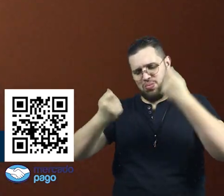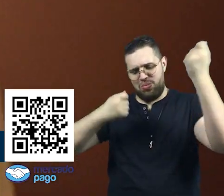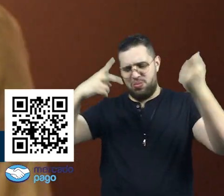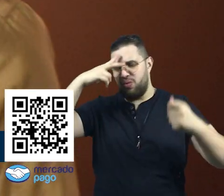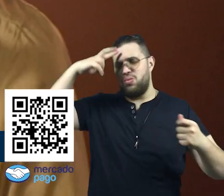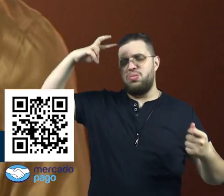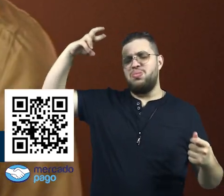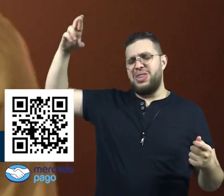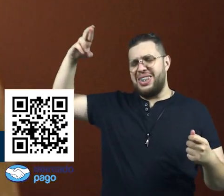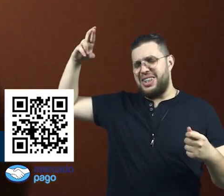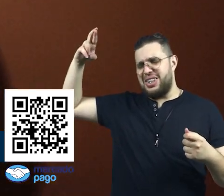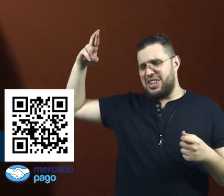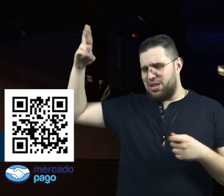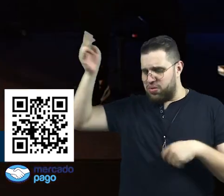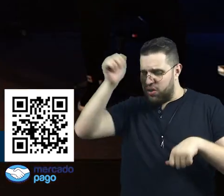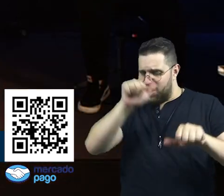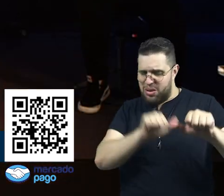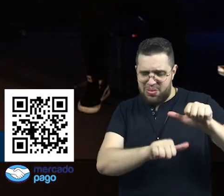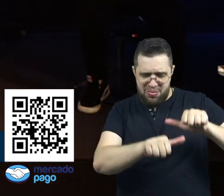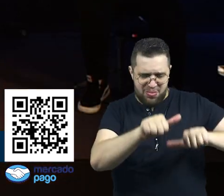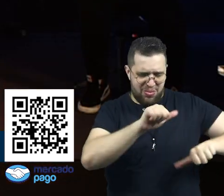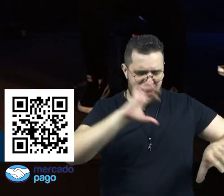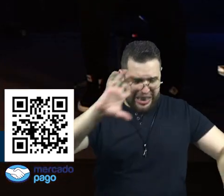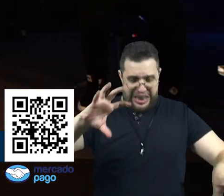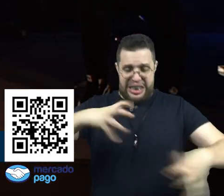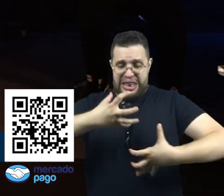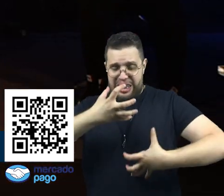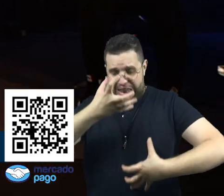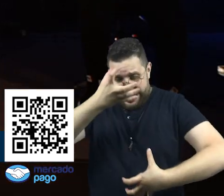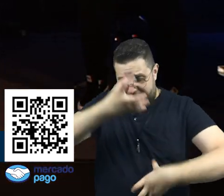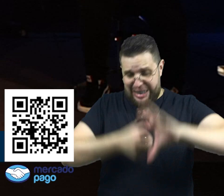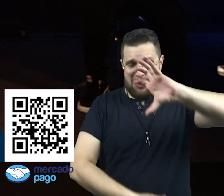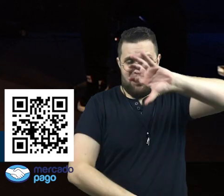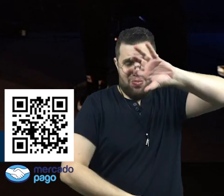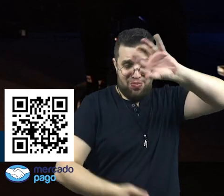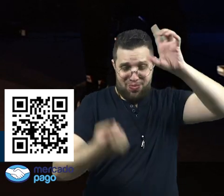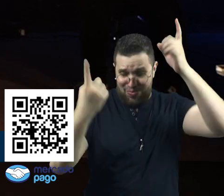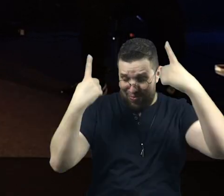o Senhor te moldar por dentro, Ele está te moldando por dentro.